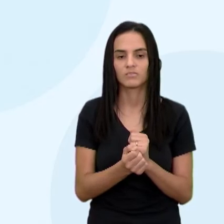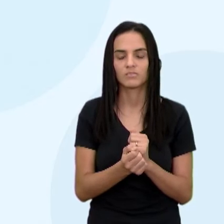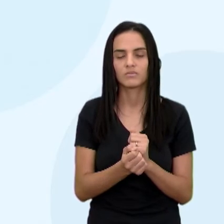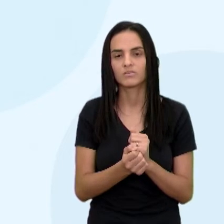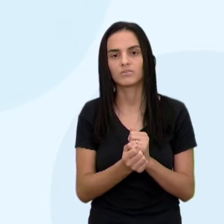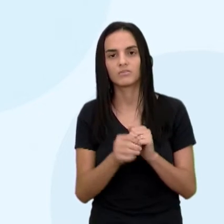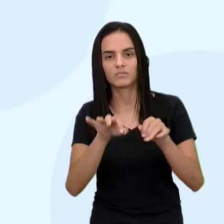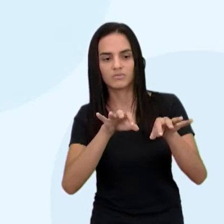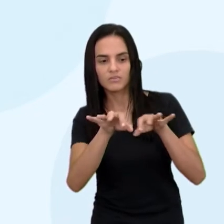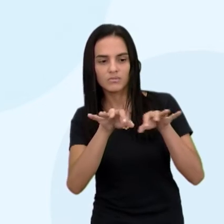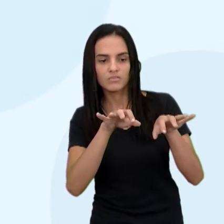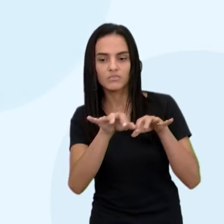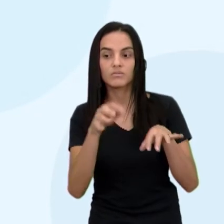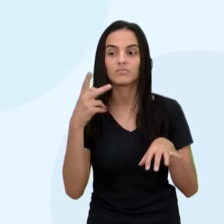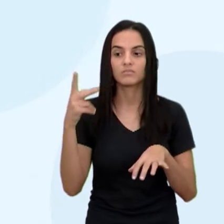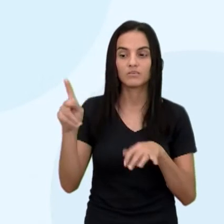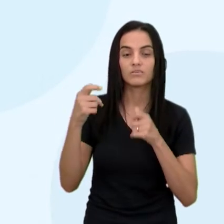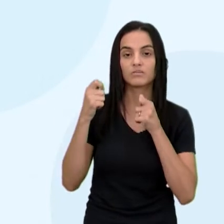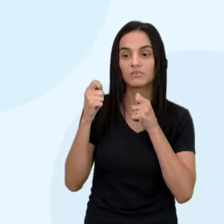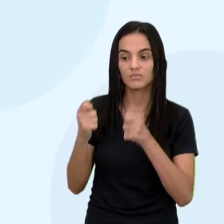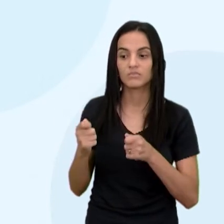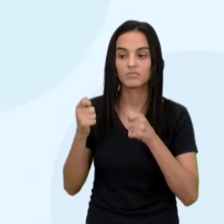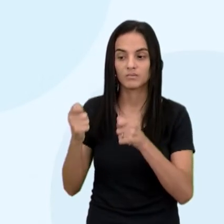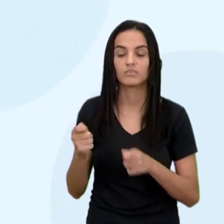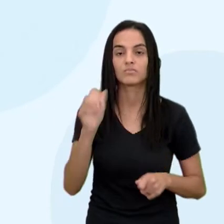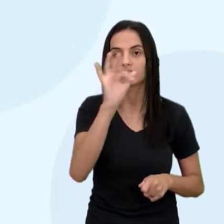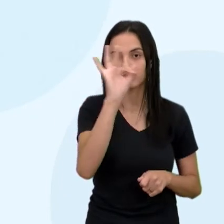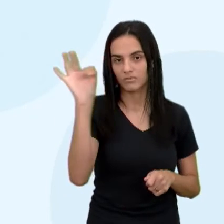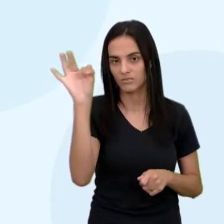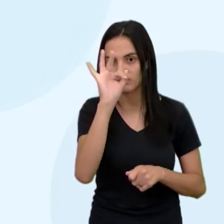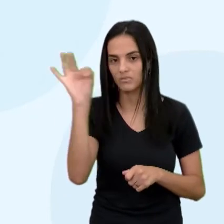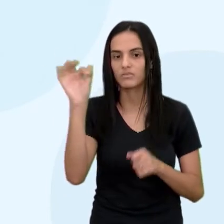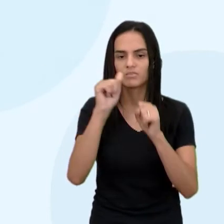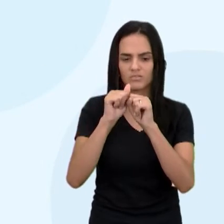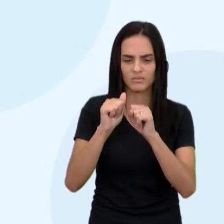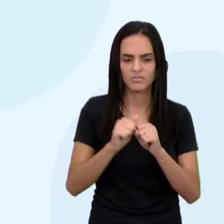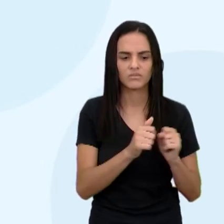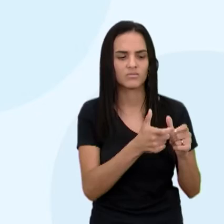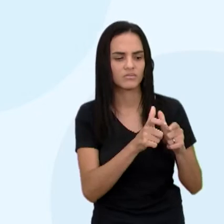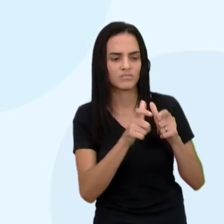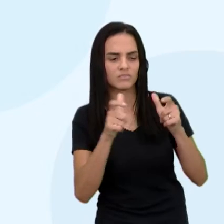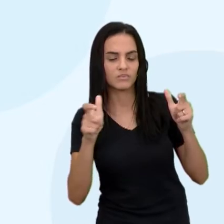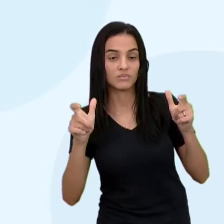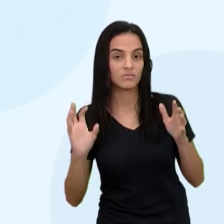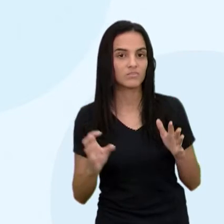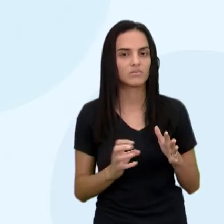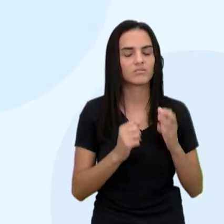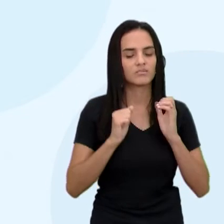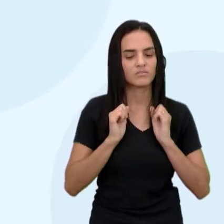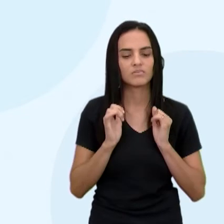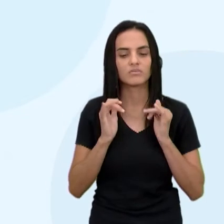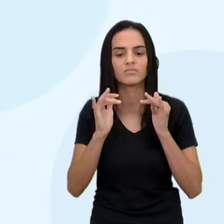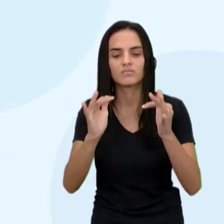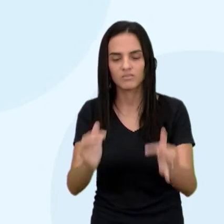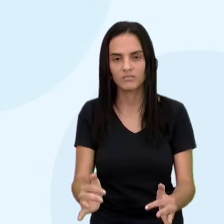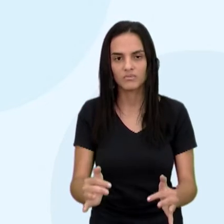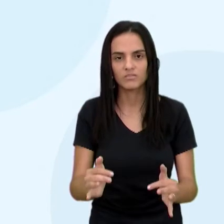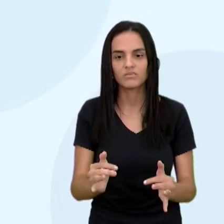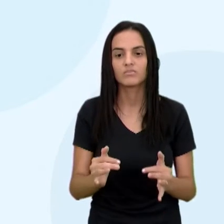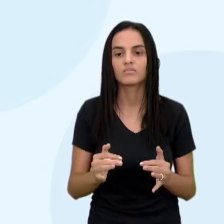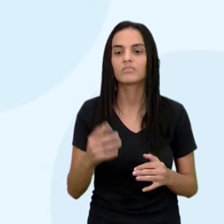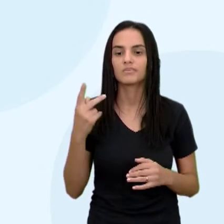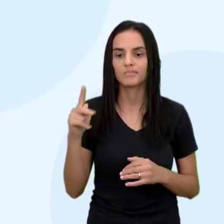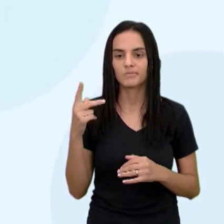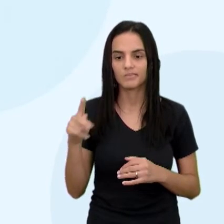O movimento dele obriga a França a ter que fazer uma grande reação e a